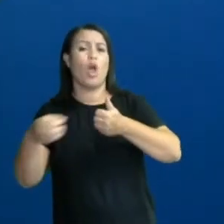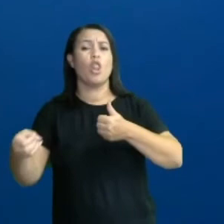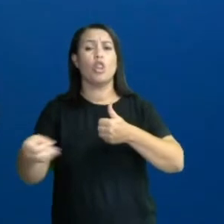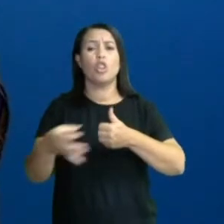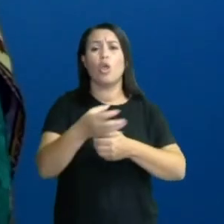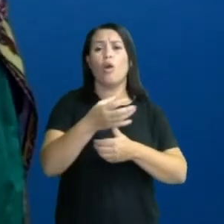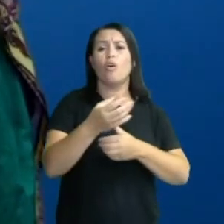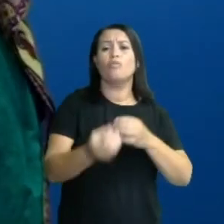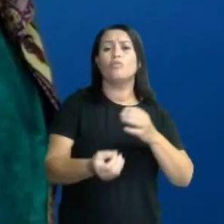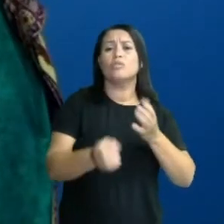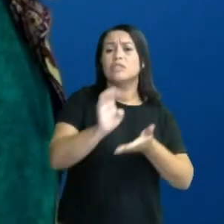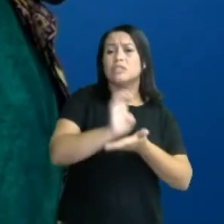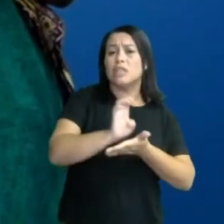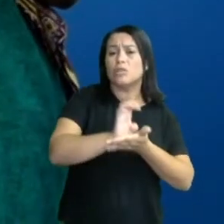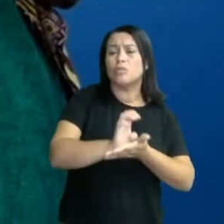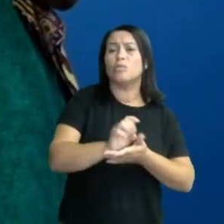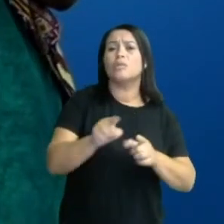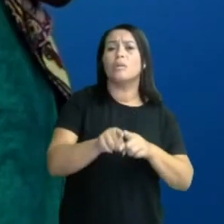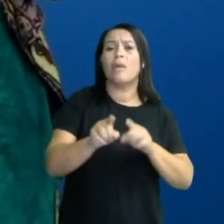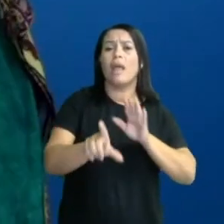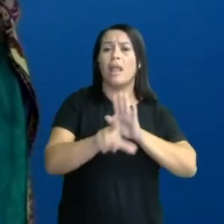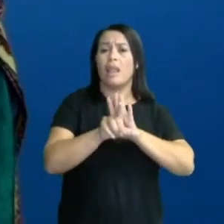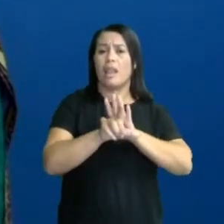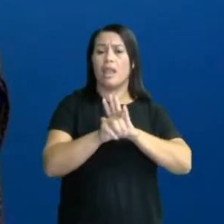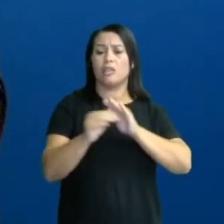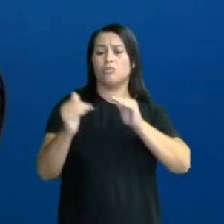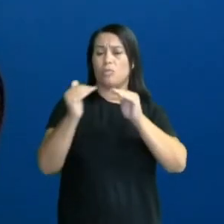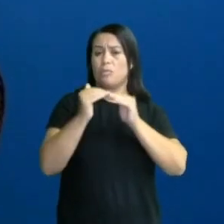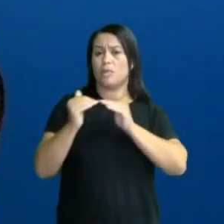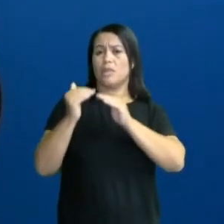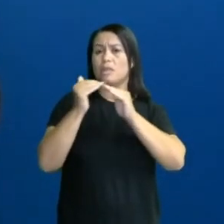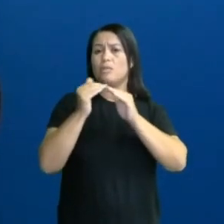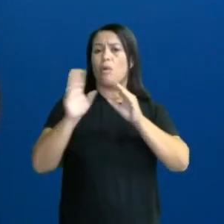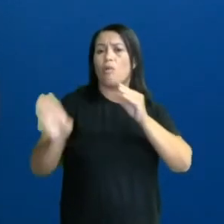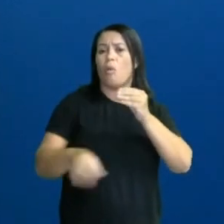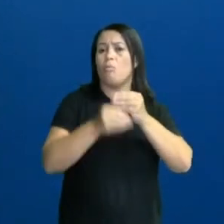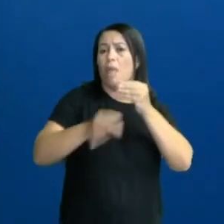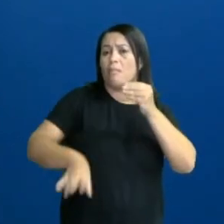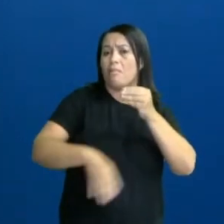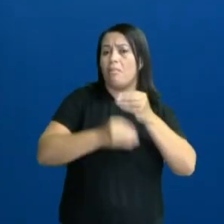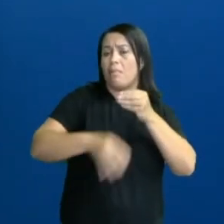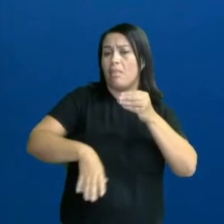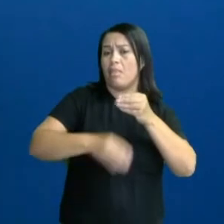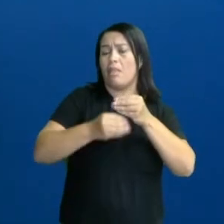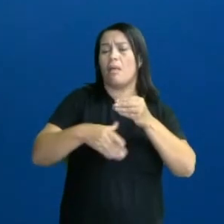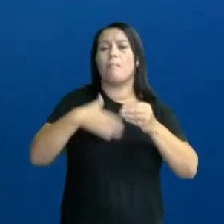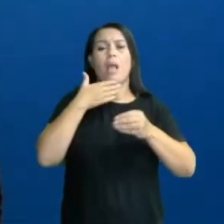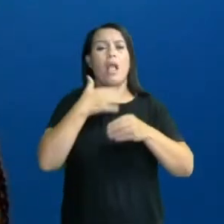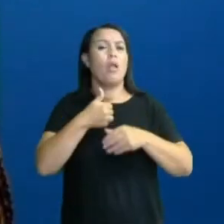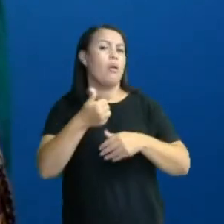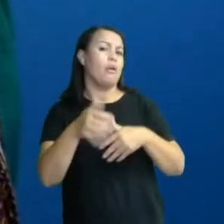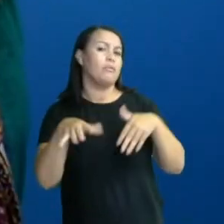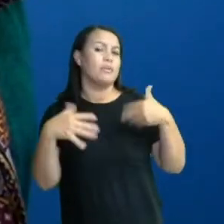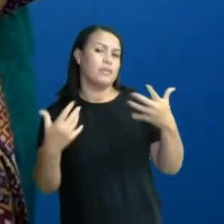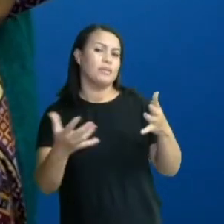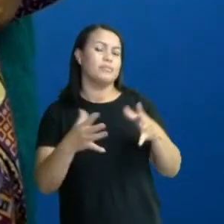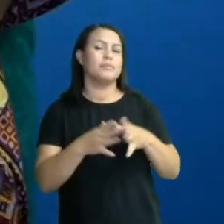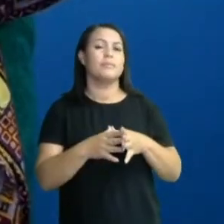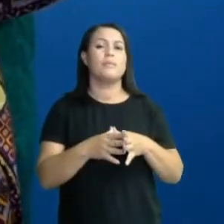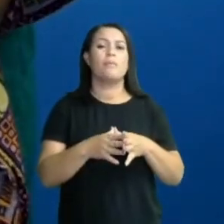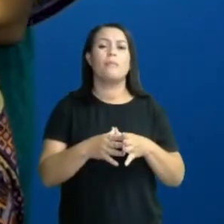estatutos, leis que vão aí, não podem ir contra a Constituição, mas vão complementando ela, tá certo? Melhorando, enfim.